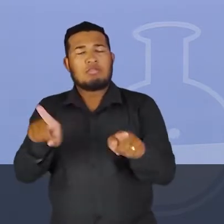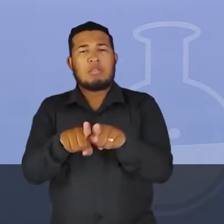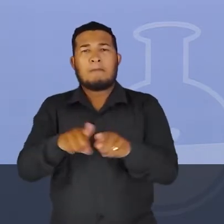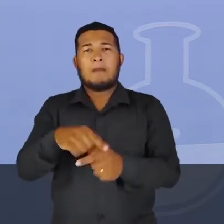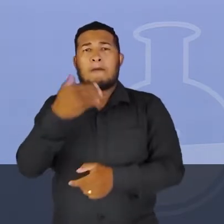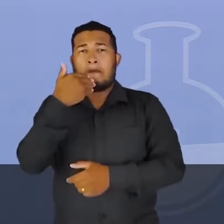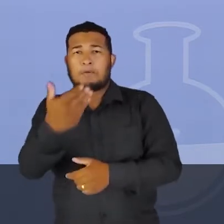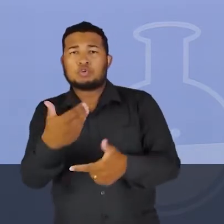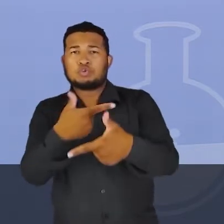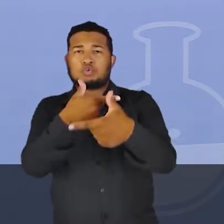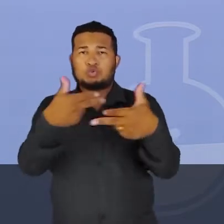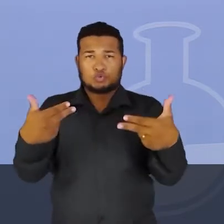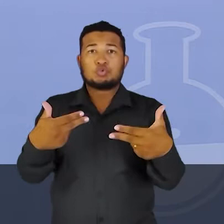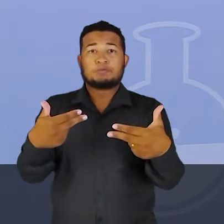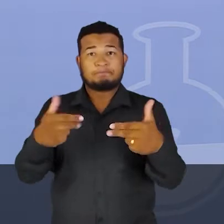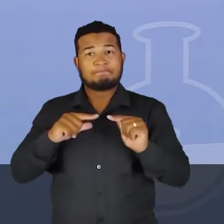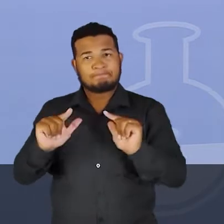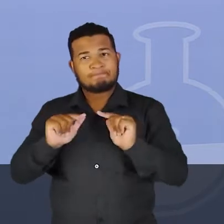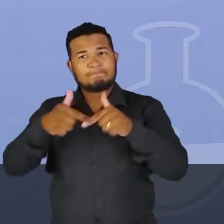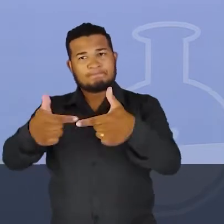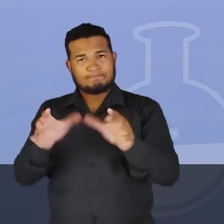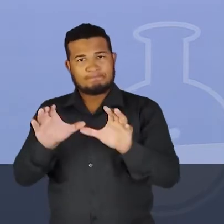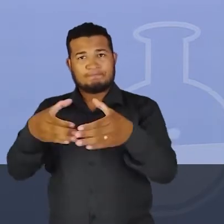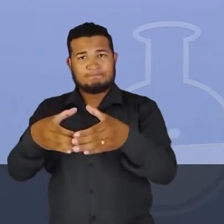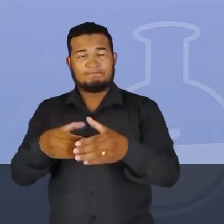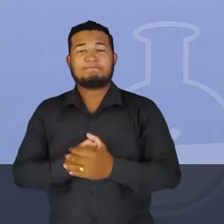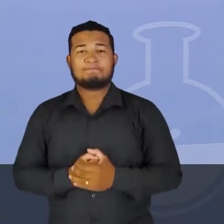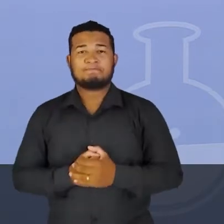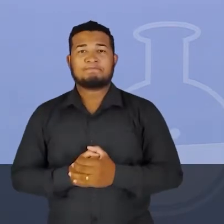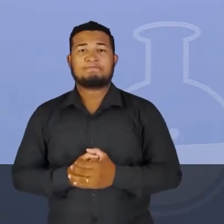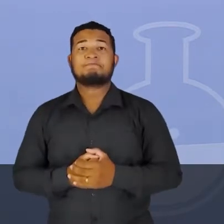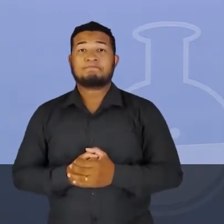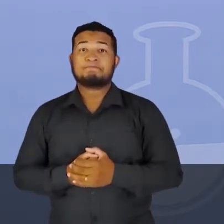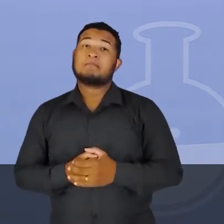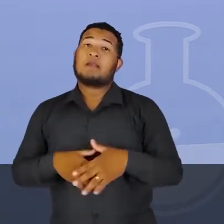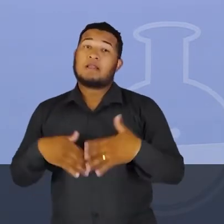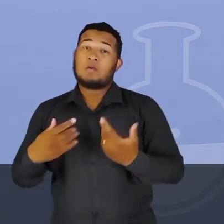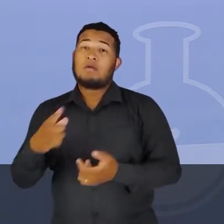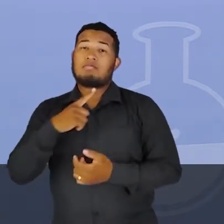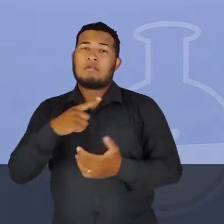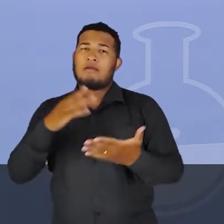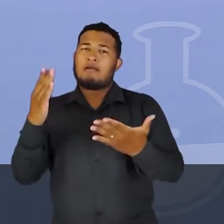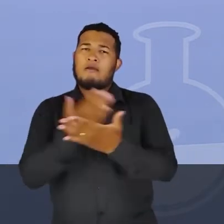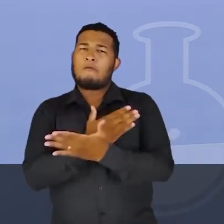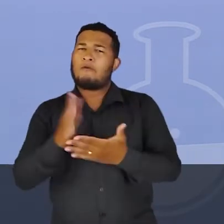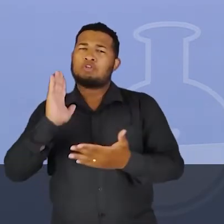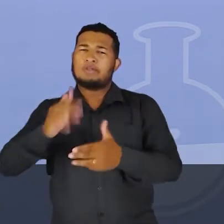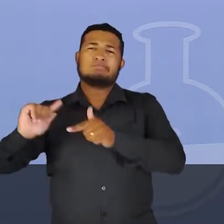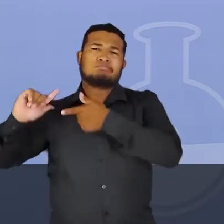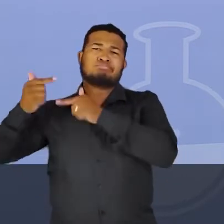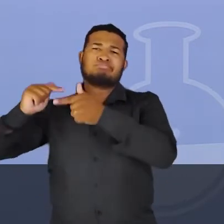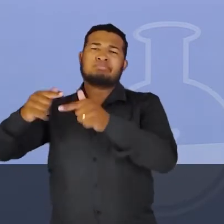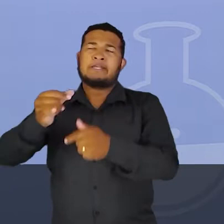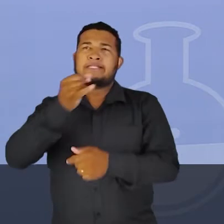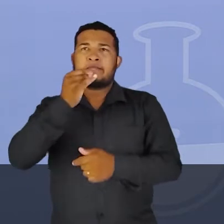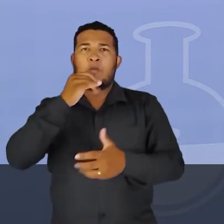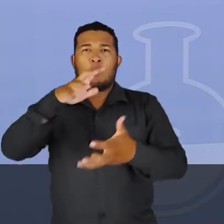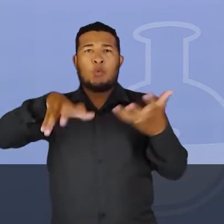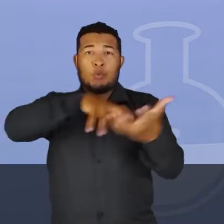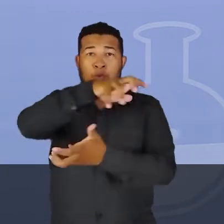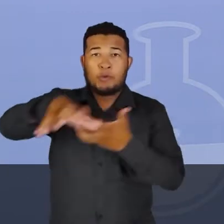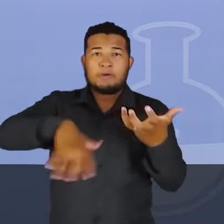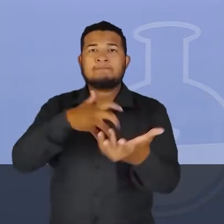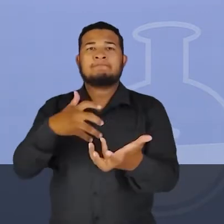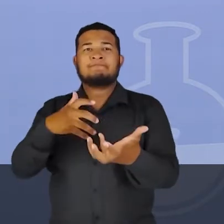solicitar, fazer essa ação coletiva, ok? Então, geralmente, a gente tem alguns que são bem tradicionais, as greves,